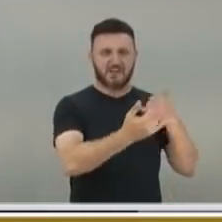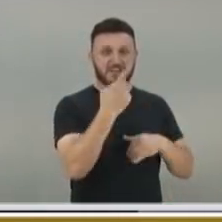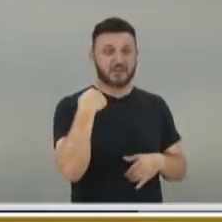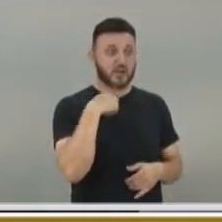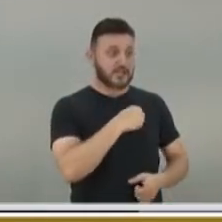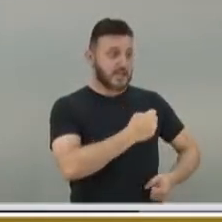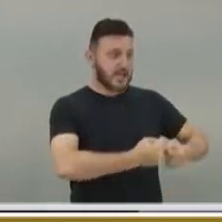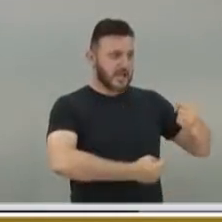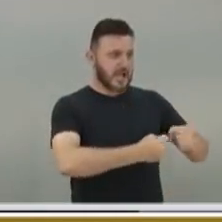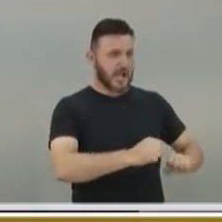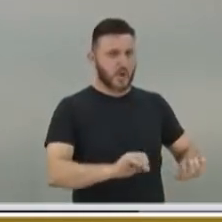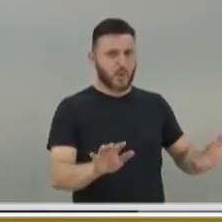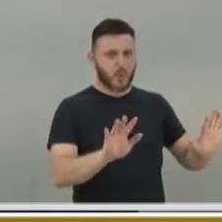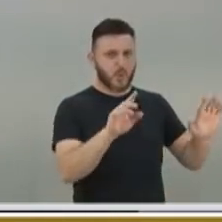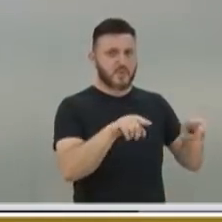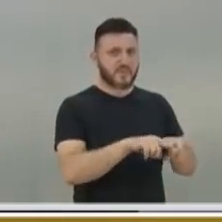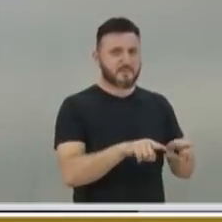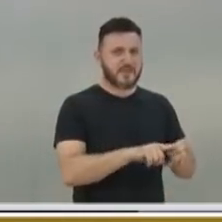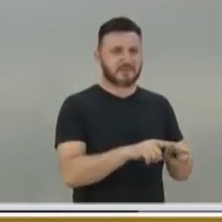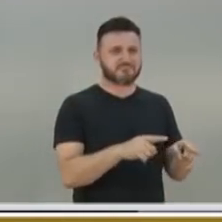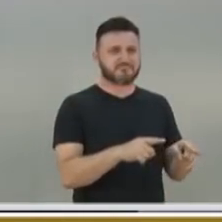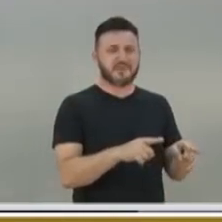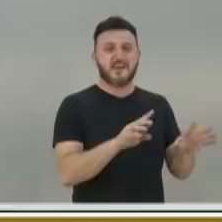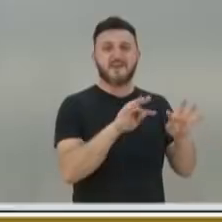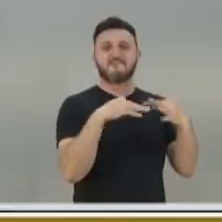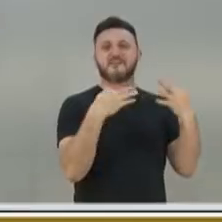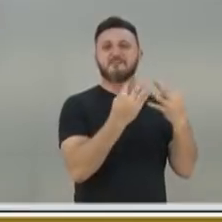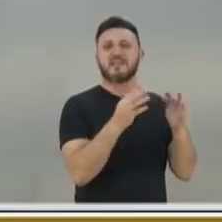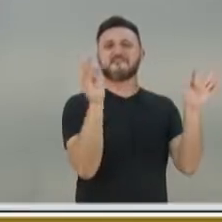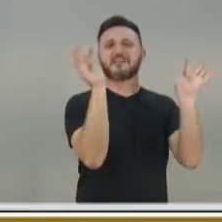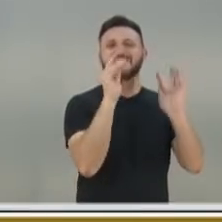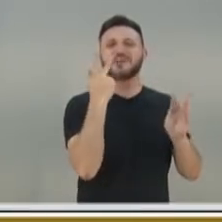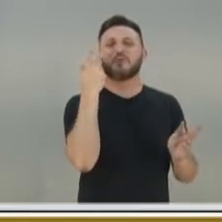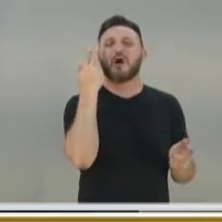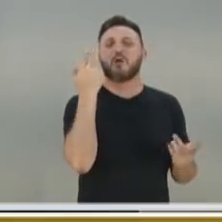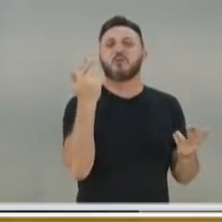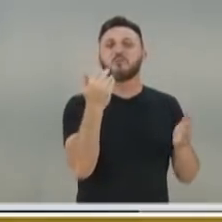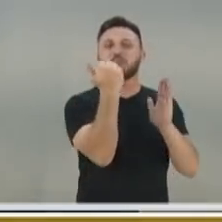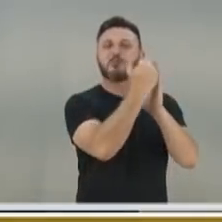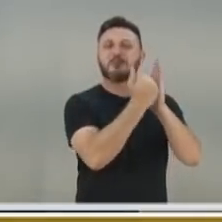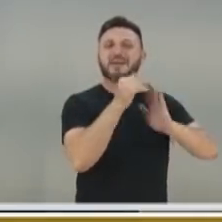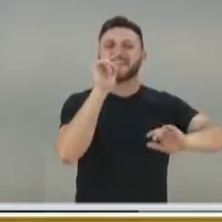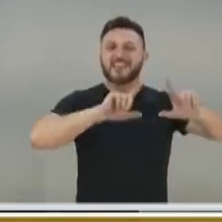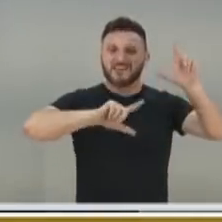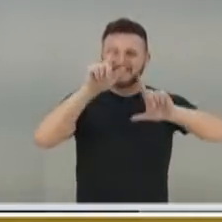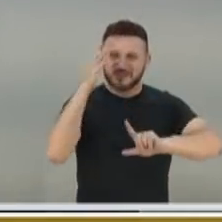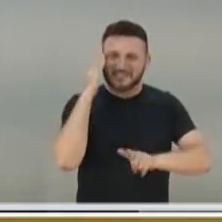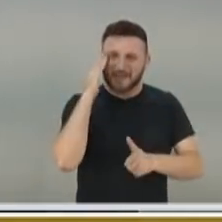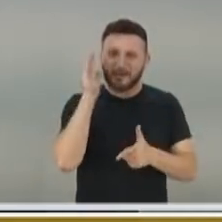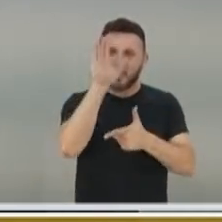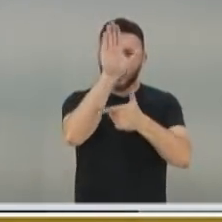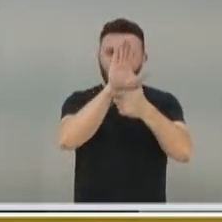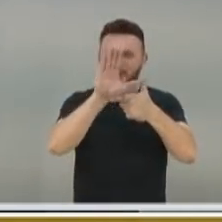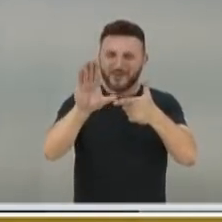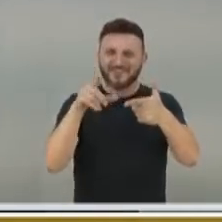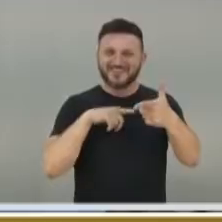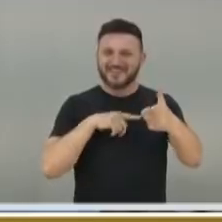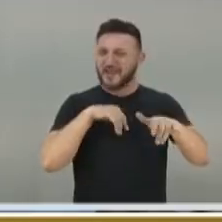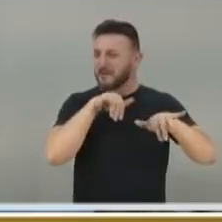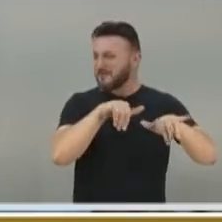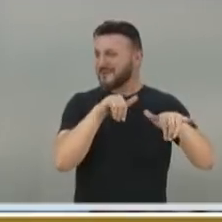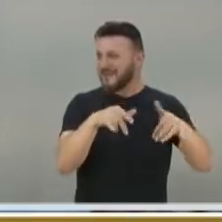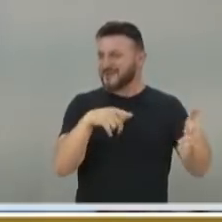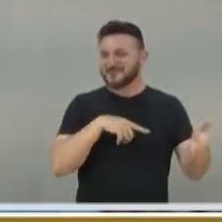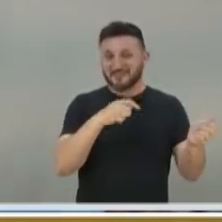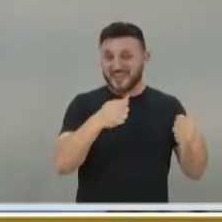do comercial de margarina, tudo vai ser muito melhor. Mas a gente tem que dizer, tudo é muito melhor na presença de